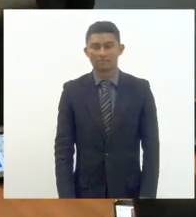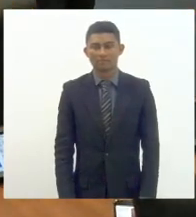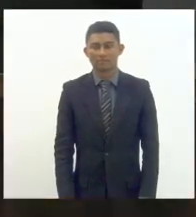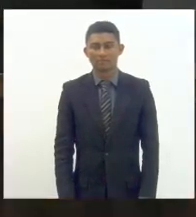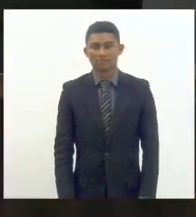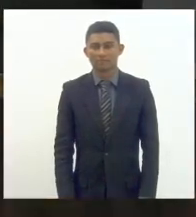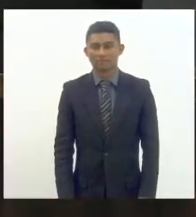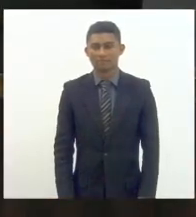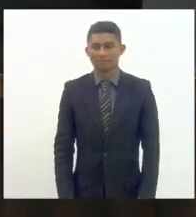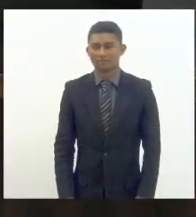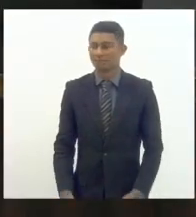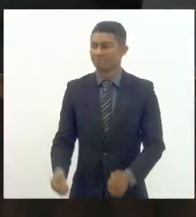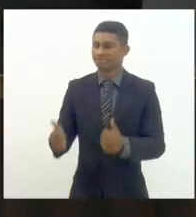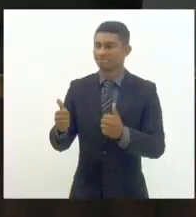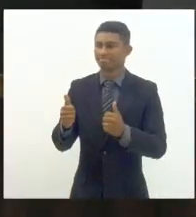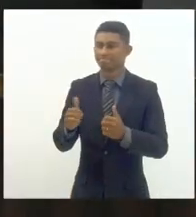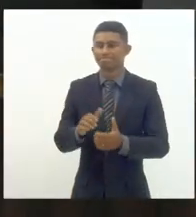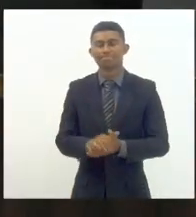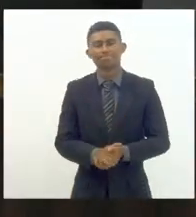Valeu, Marcela.